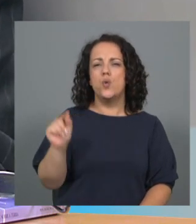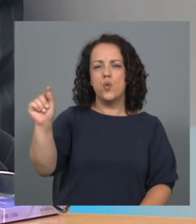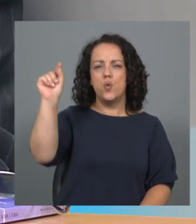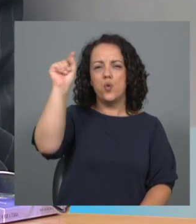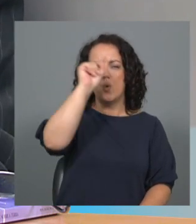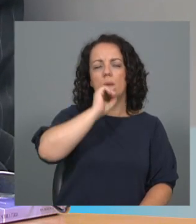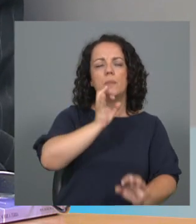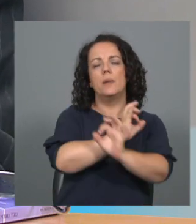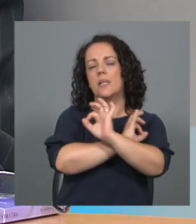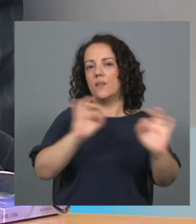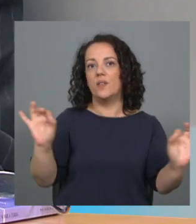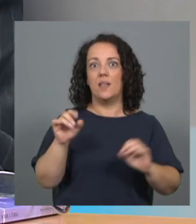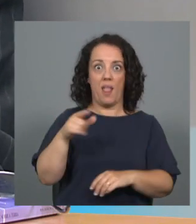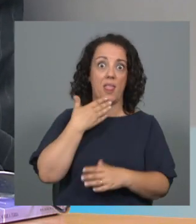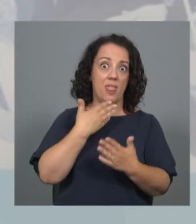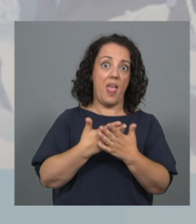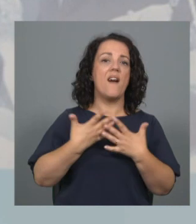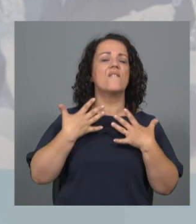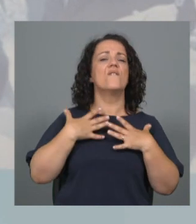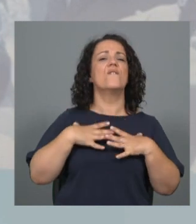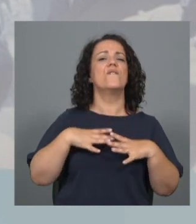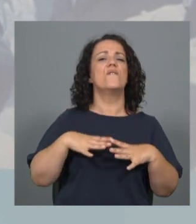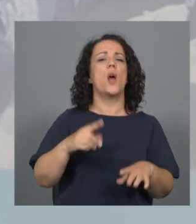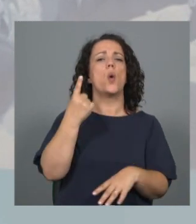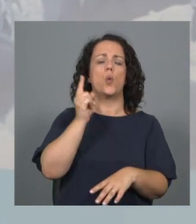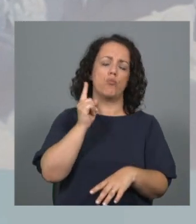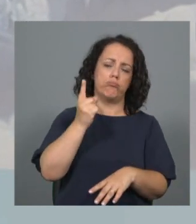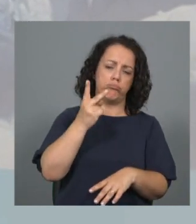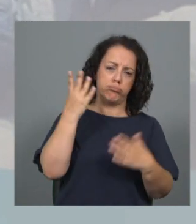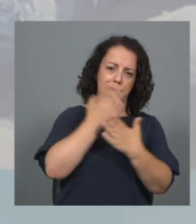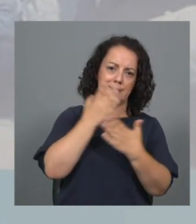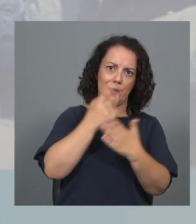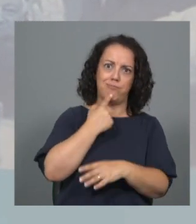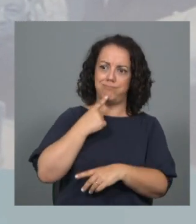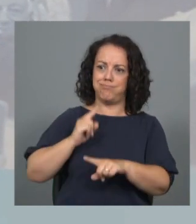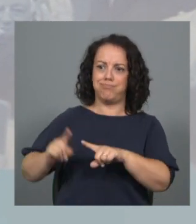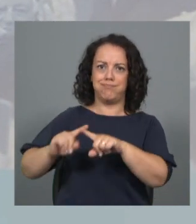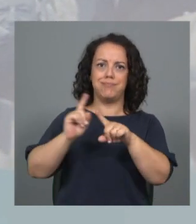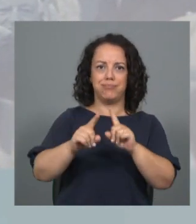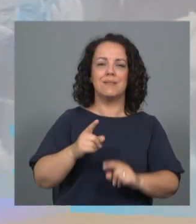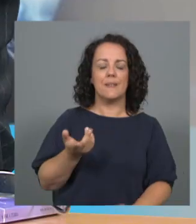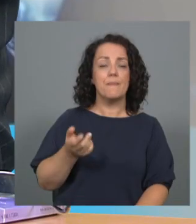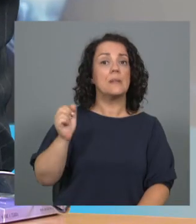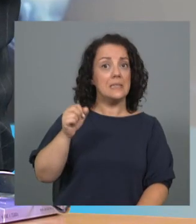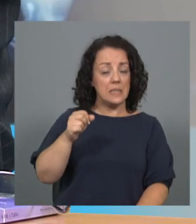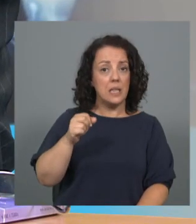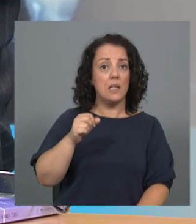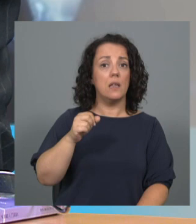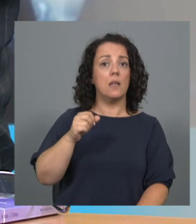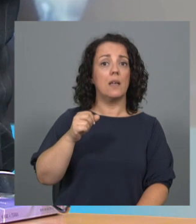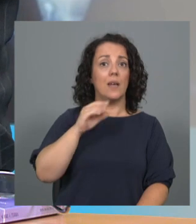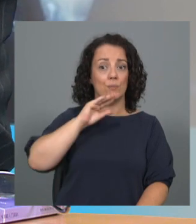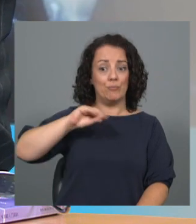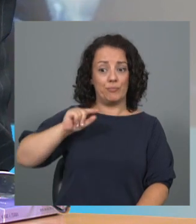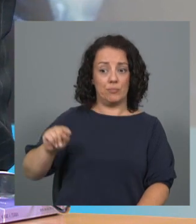cenários maravilhosos. E dará para mais do que umas férias para visitar, porque são muitos os sítios. E muitos destes lugares, eu